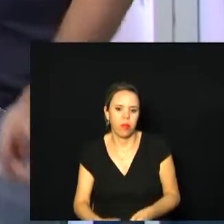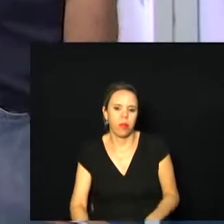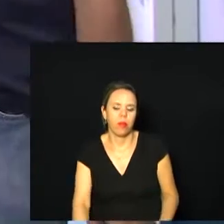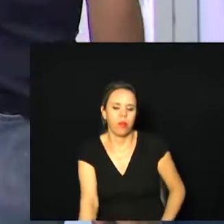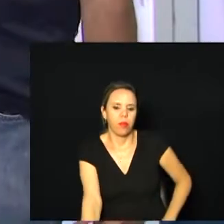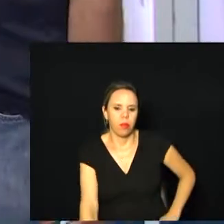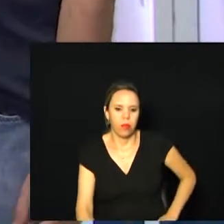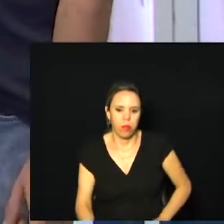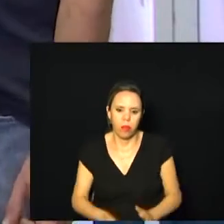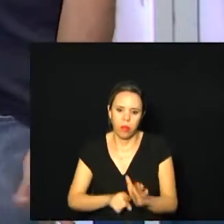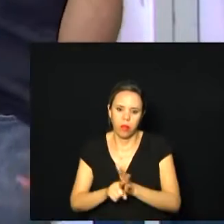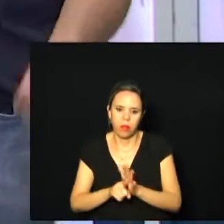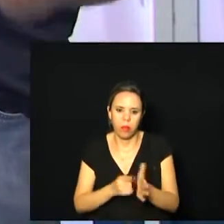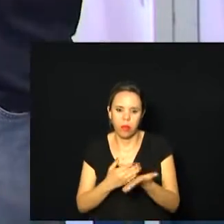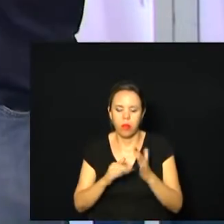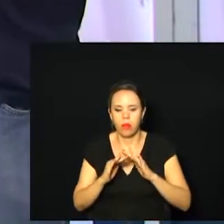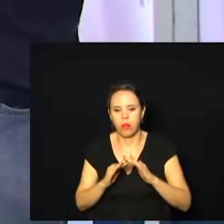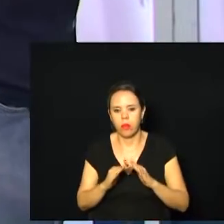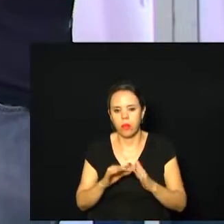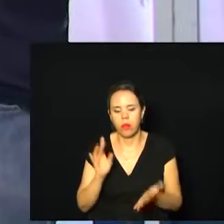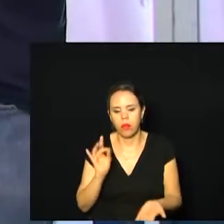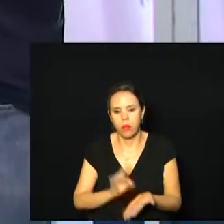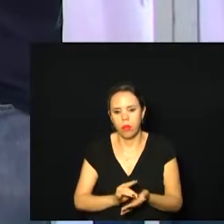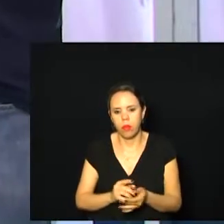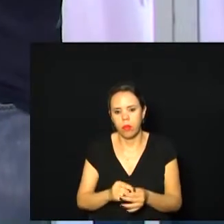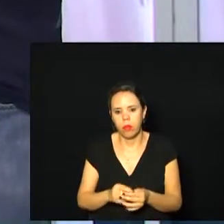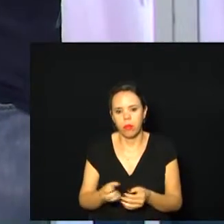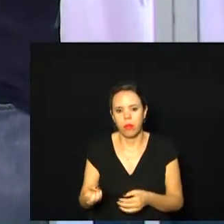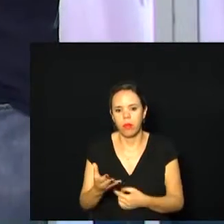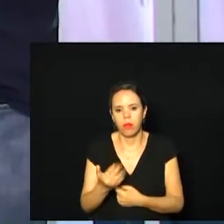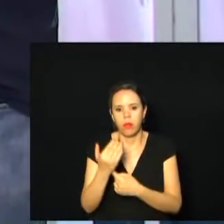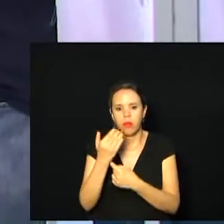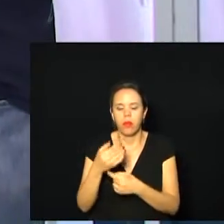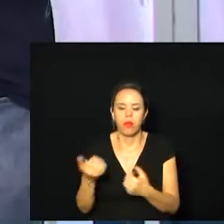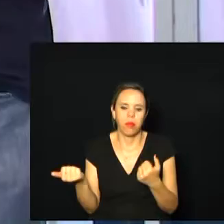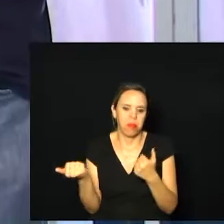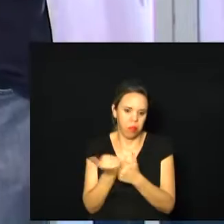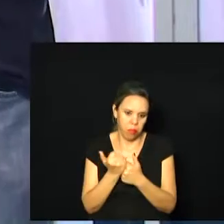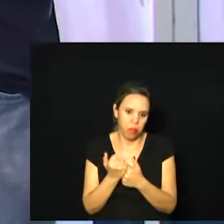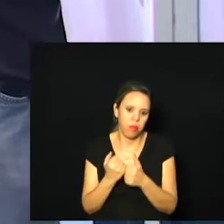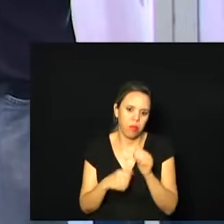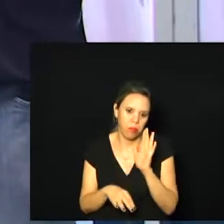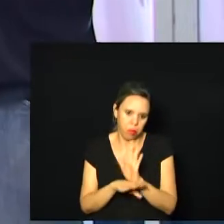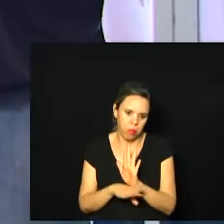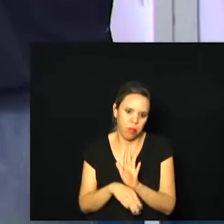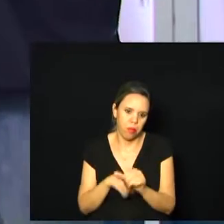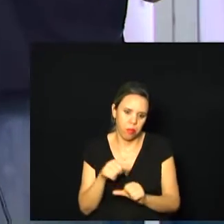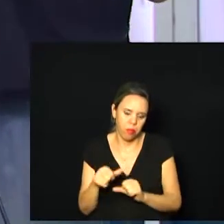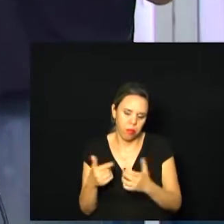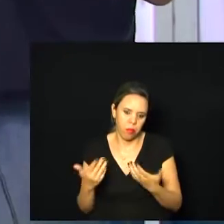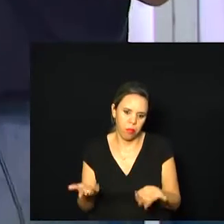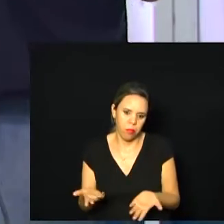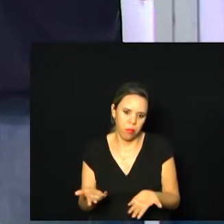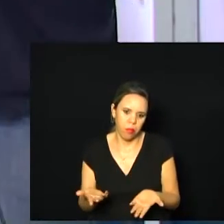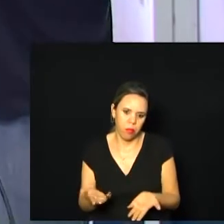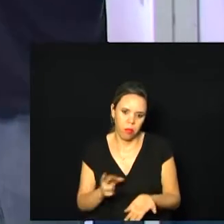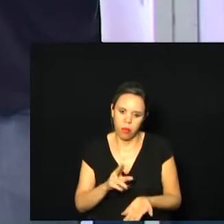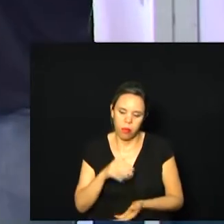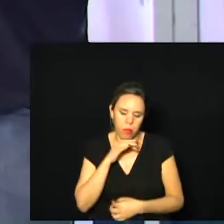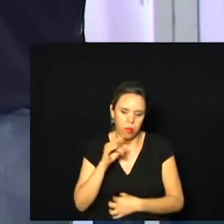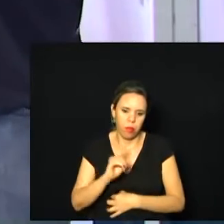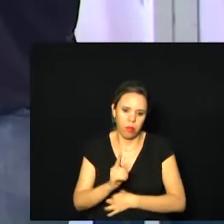na pesquisa escolar. Né? Isso realmente, as novas tecnologias vieram para mudar isso, né? O que não é